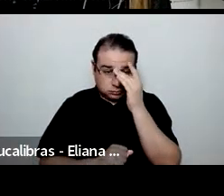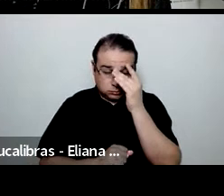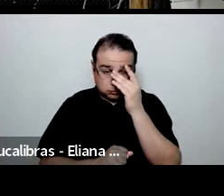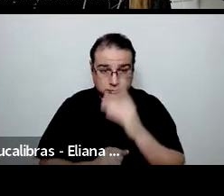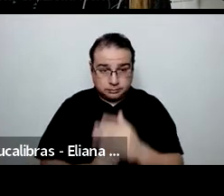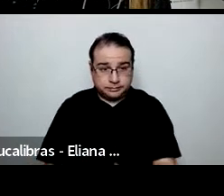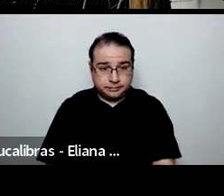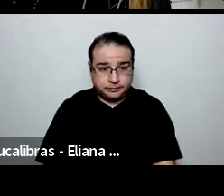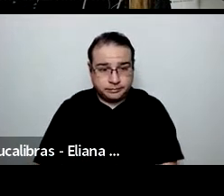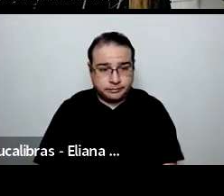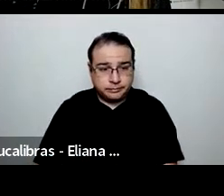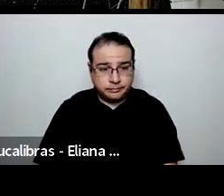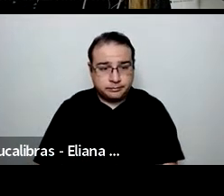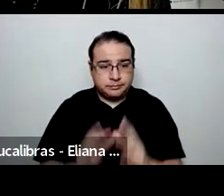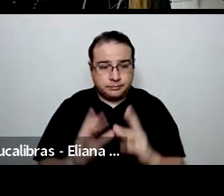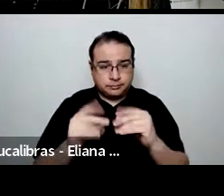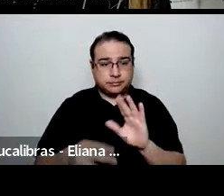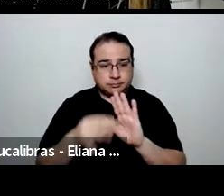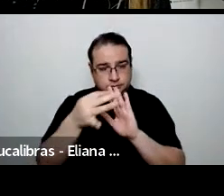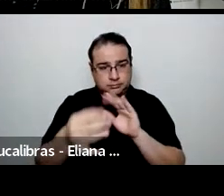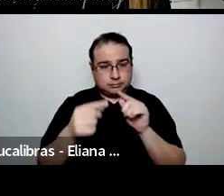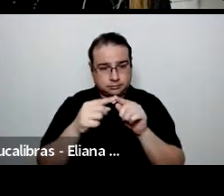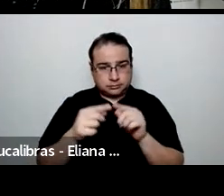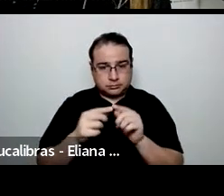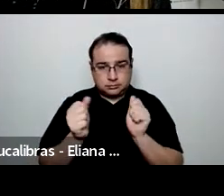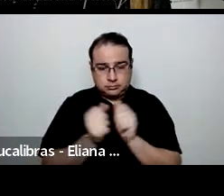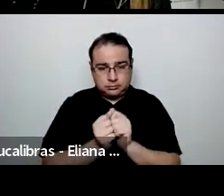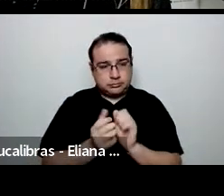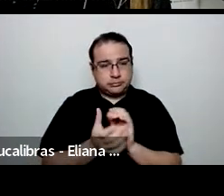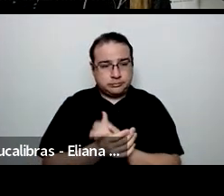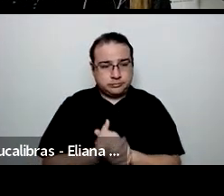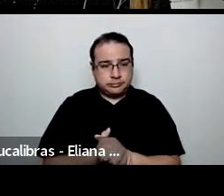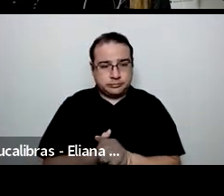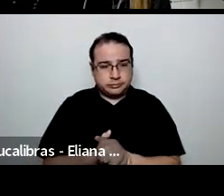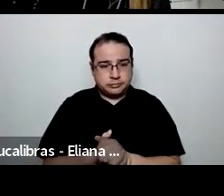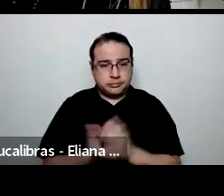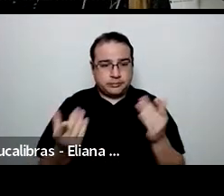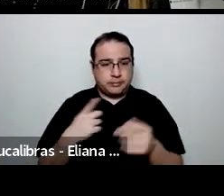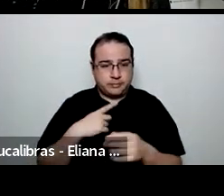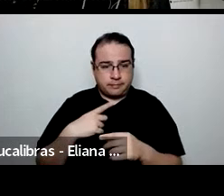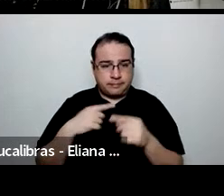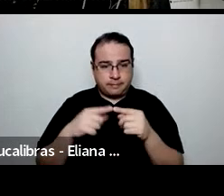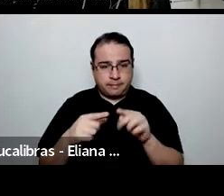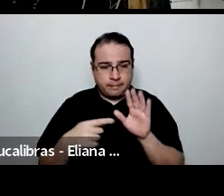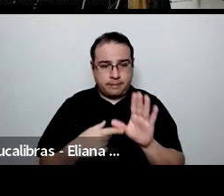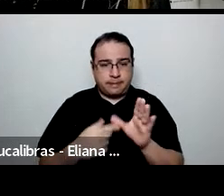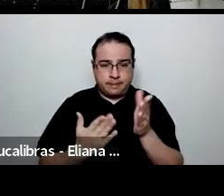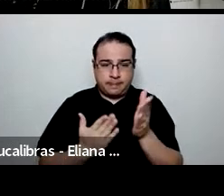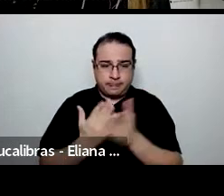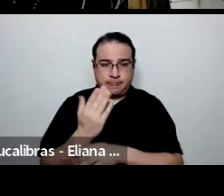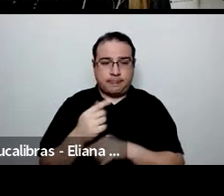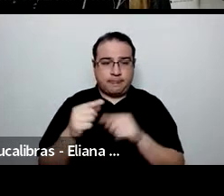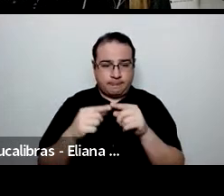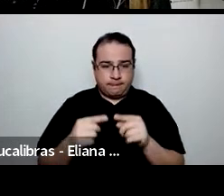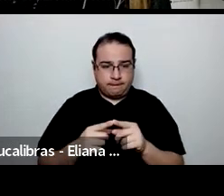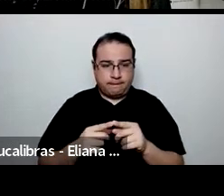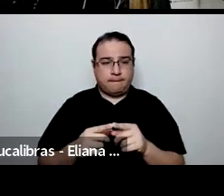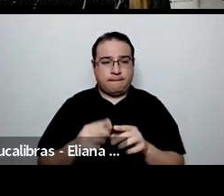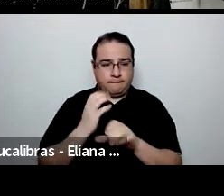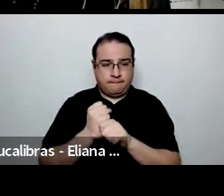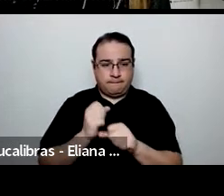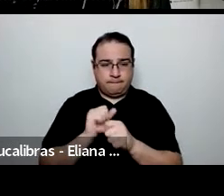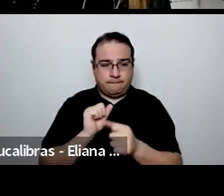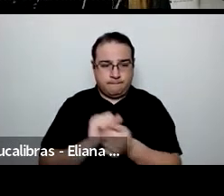foi foi dado parcial provimento ao presente recurso para aprovar com ressalvas as contas